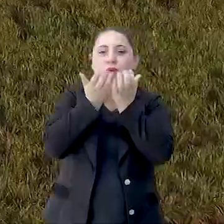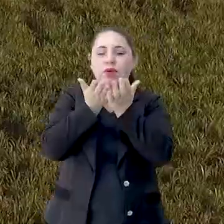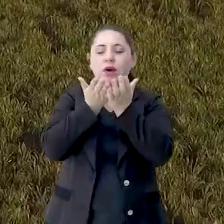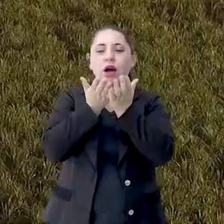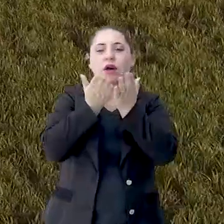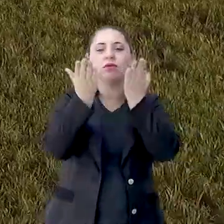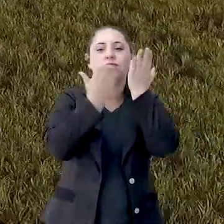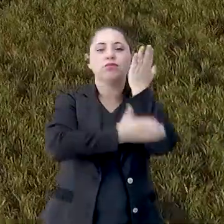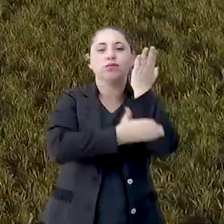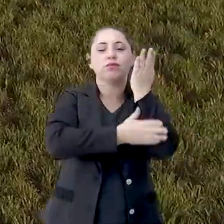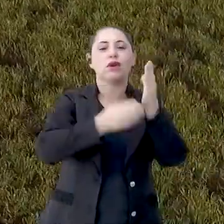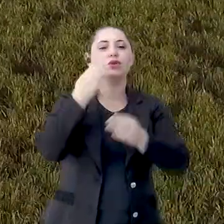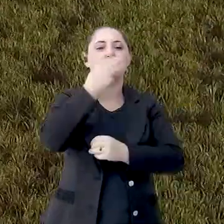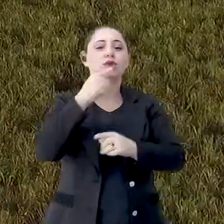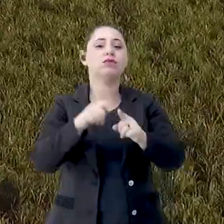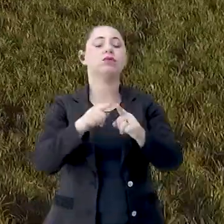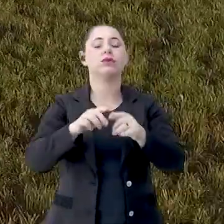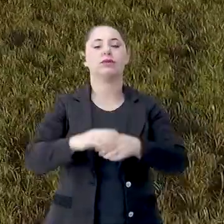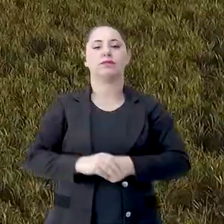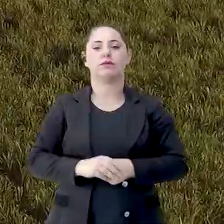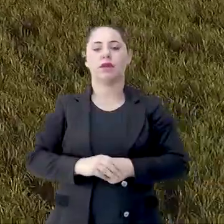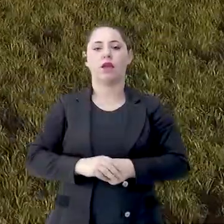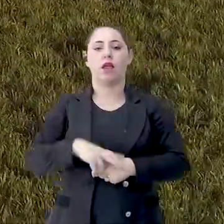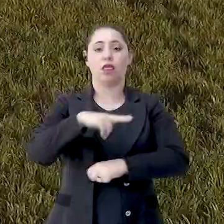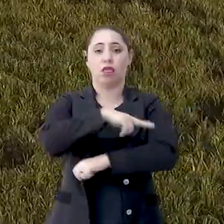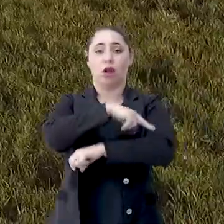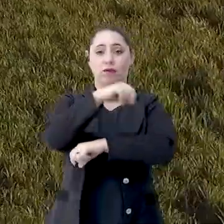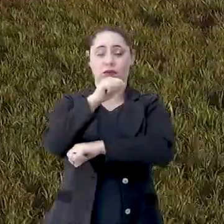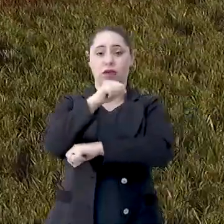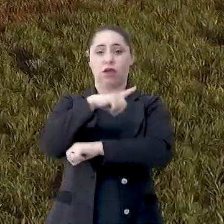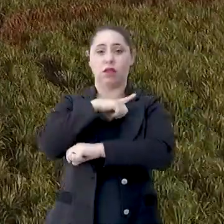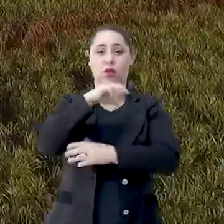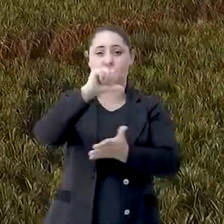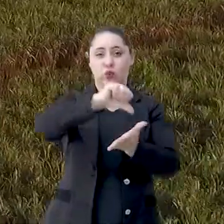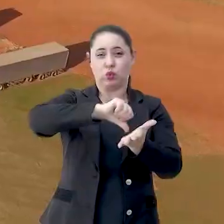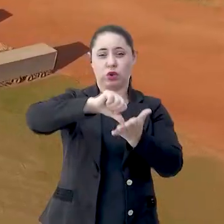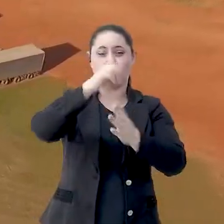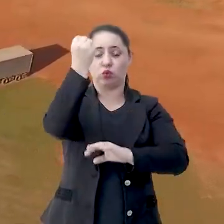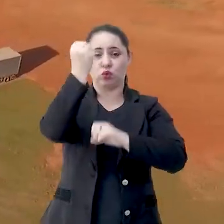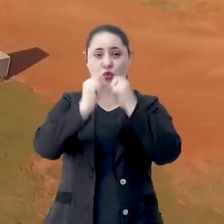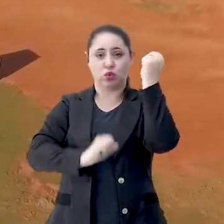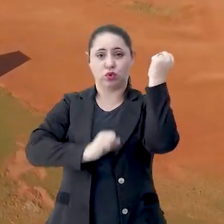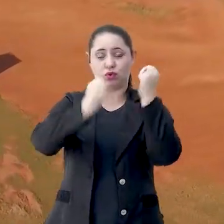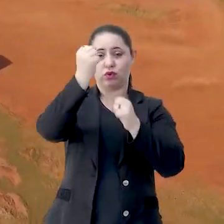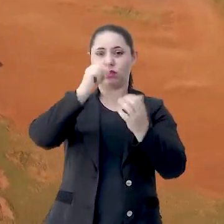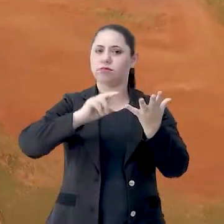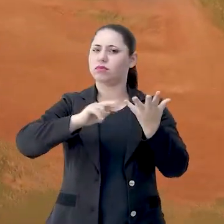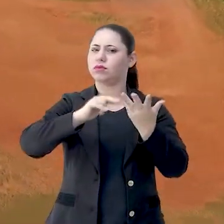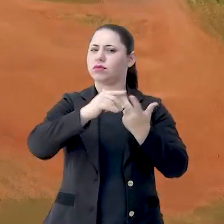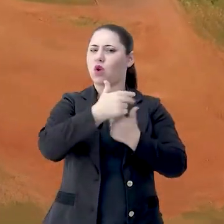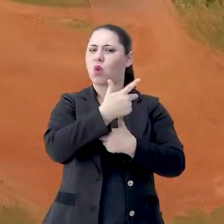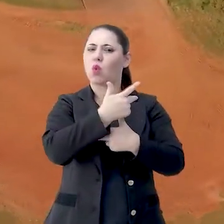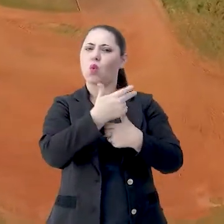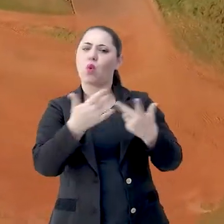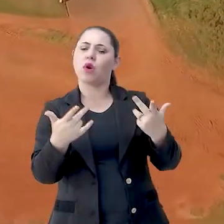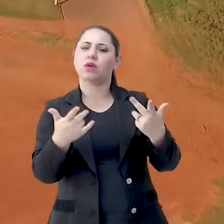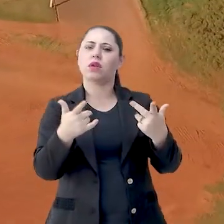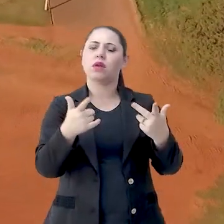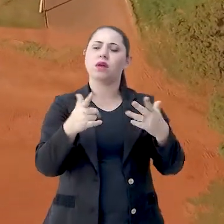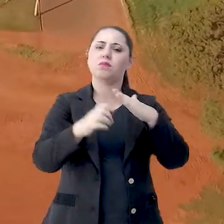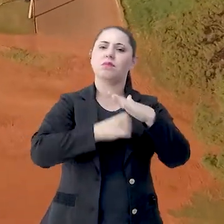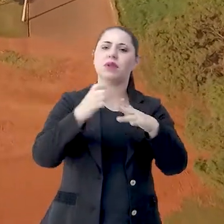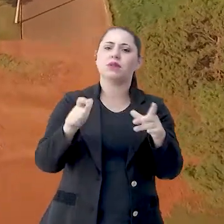algodão, feijão, trigo, mandioca e cana-de-açúcar. Nova Andradina possui um centro de indústrias